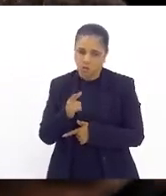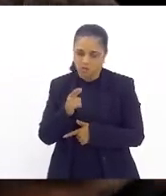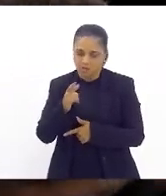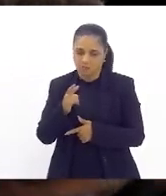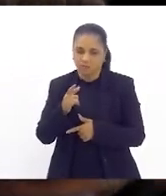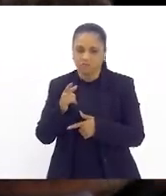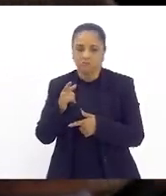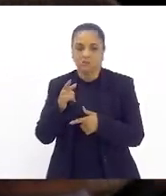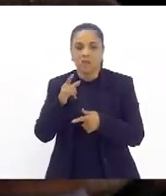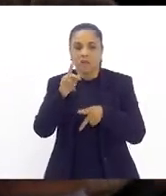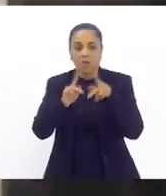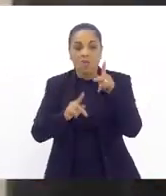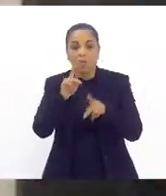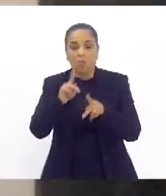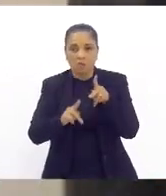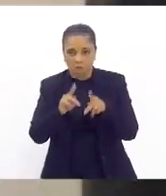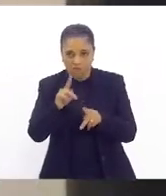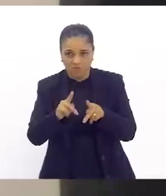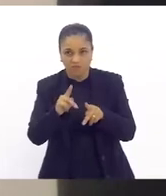falar